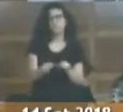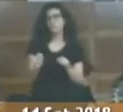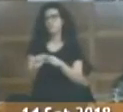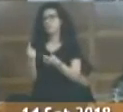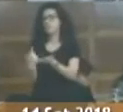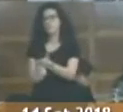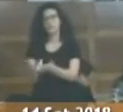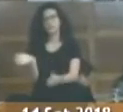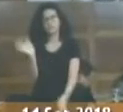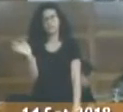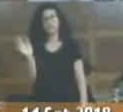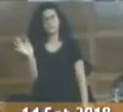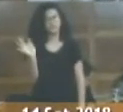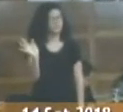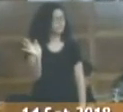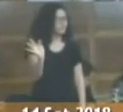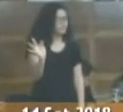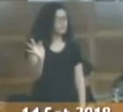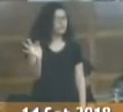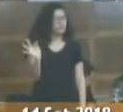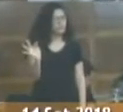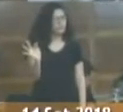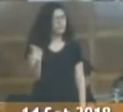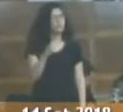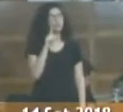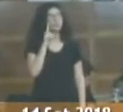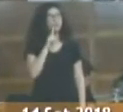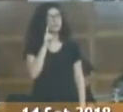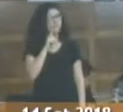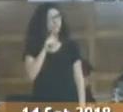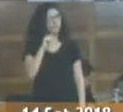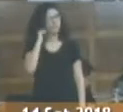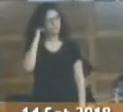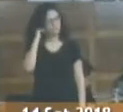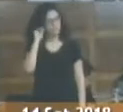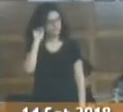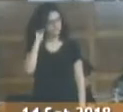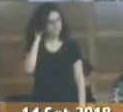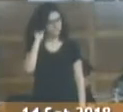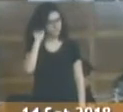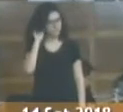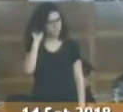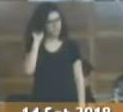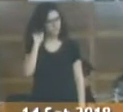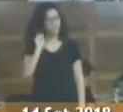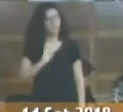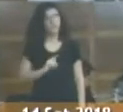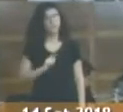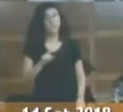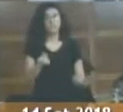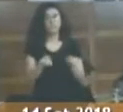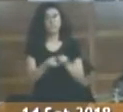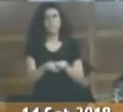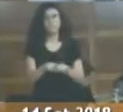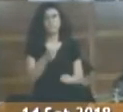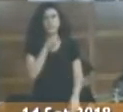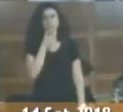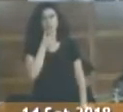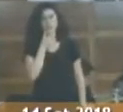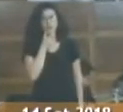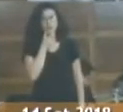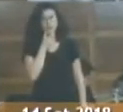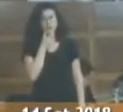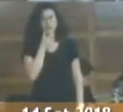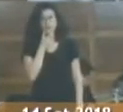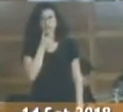com a Universidade Maryland, nos Estados Unidos, a Universidade Mannheim, na Alemanha, de Freiburg, na